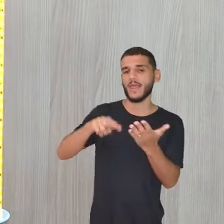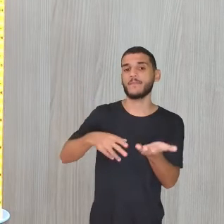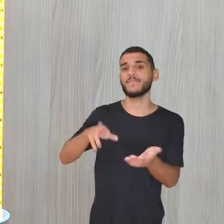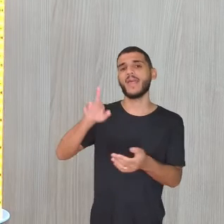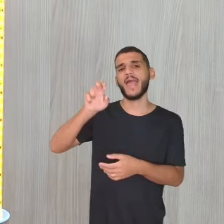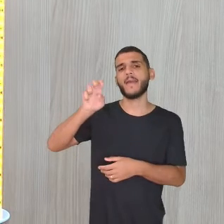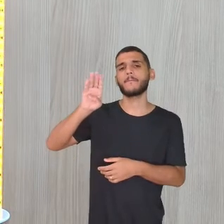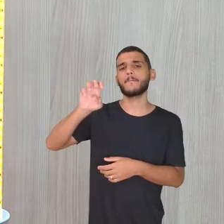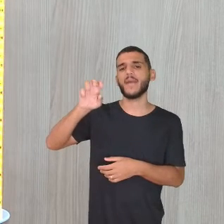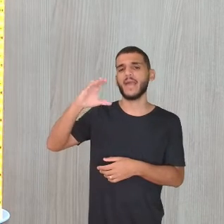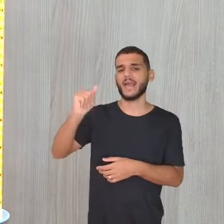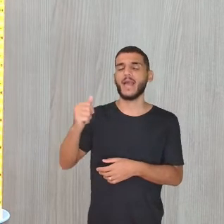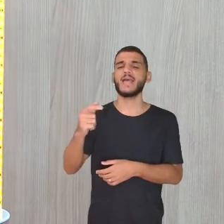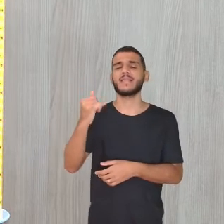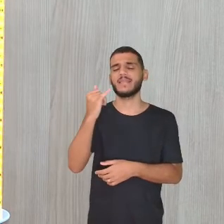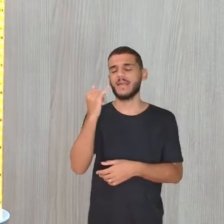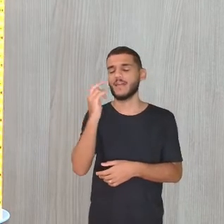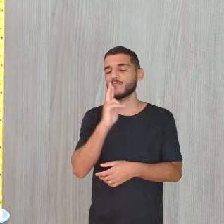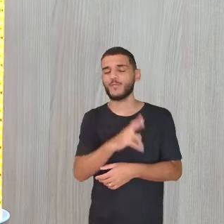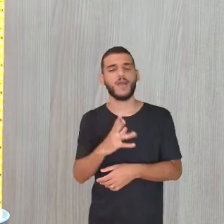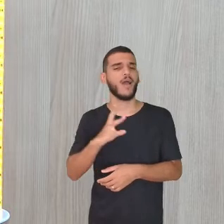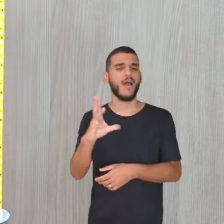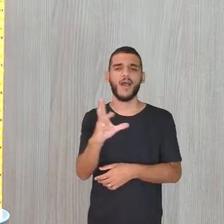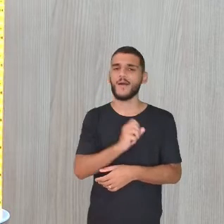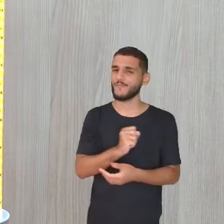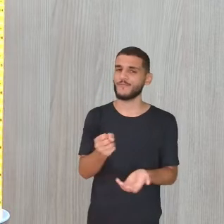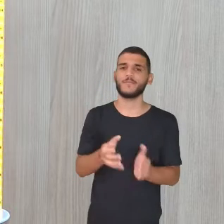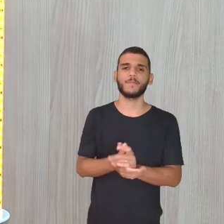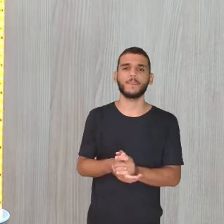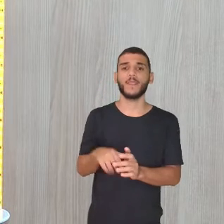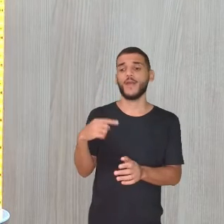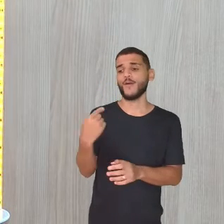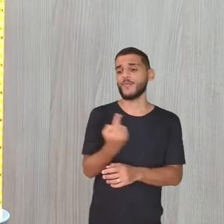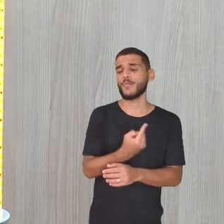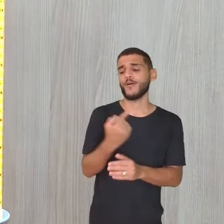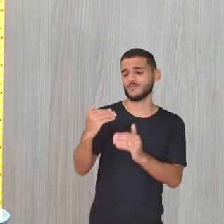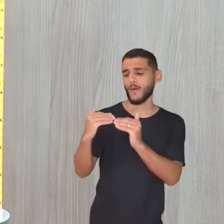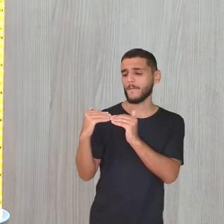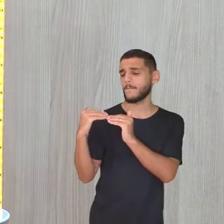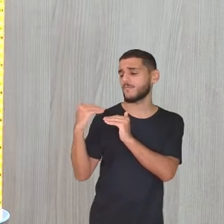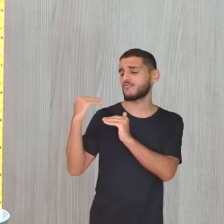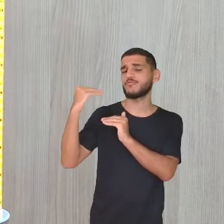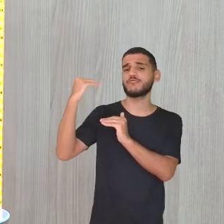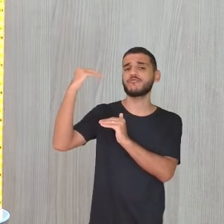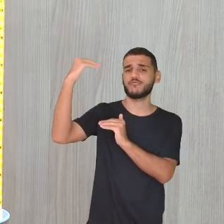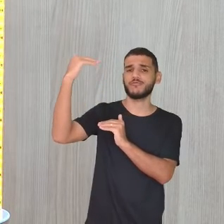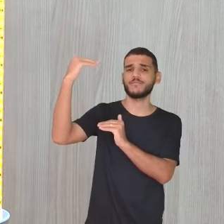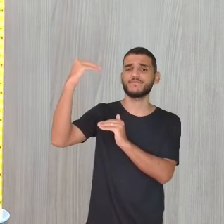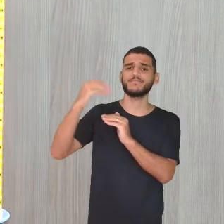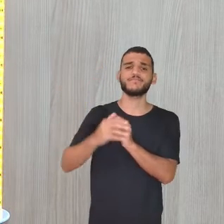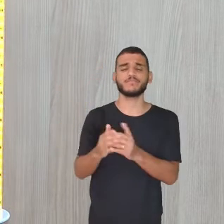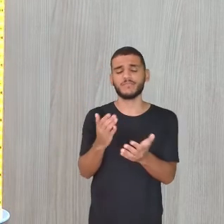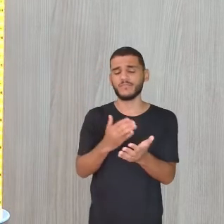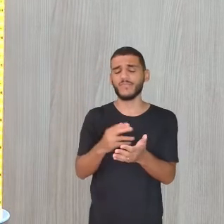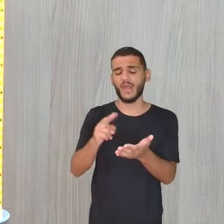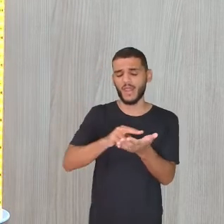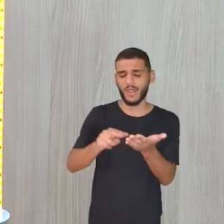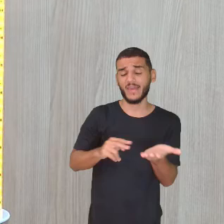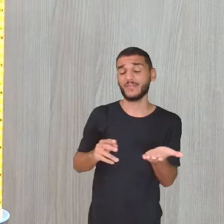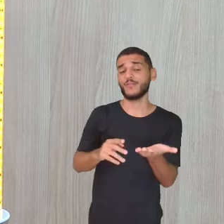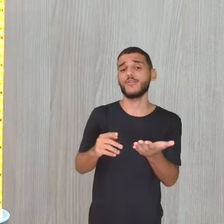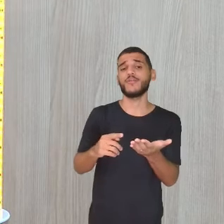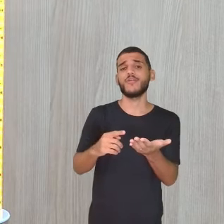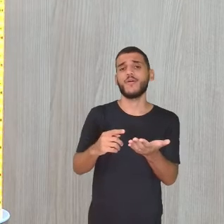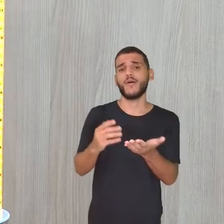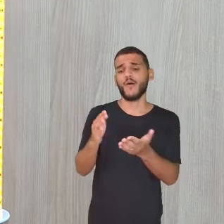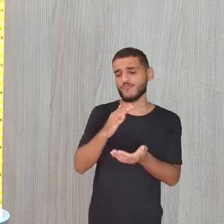histórias em quadrinhos. Legal. Também, a gente cresce, na verdade, lendo histórias em quadrinhos. No começo infantis, né? E aí, quando